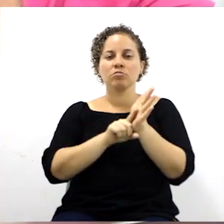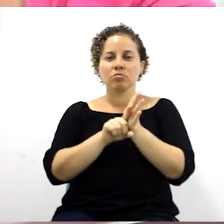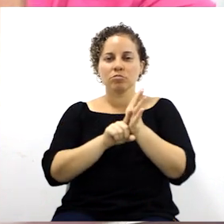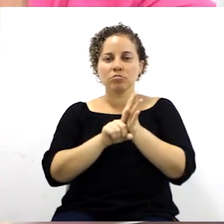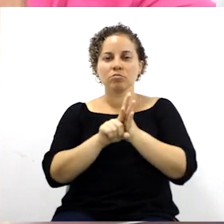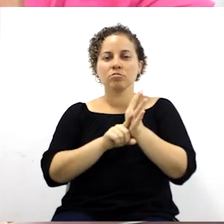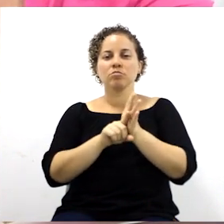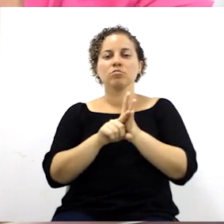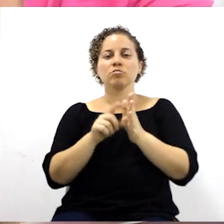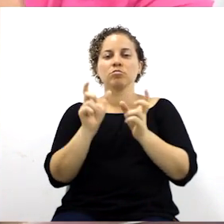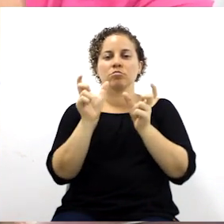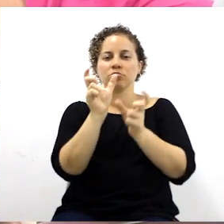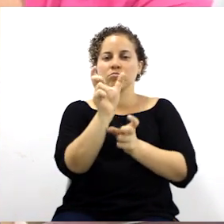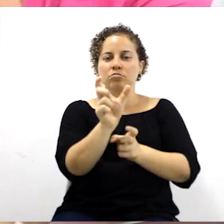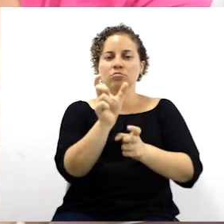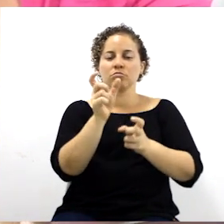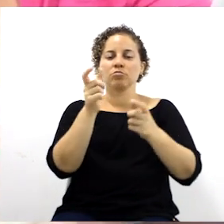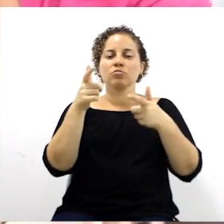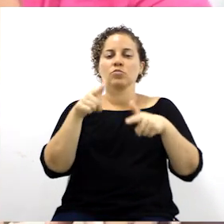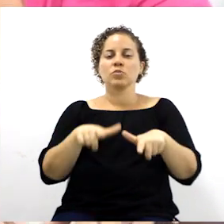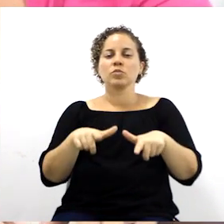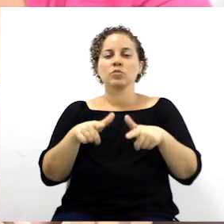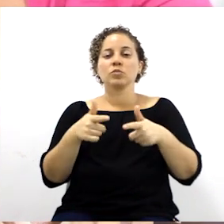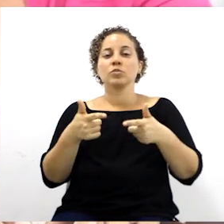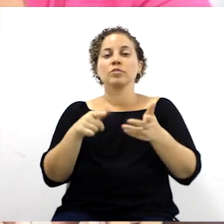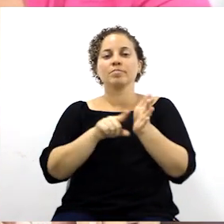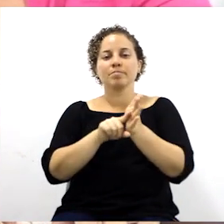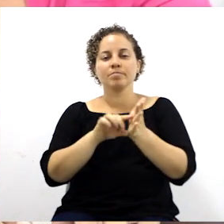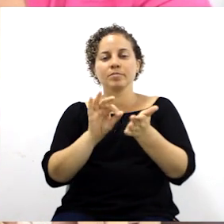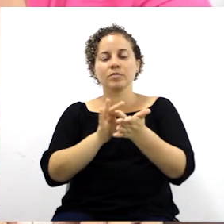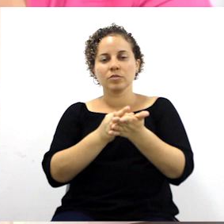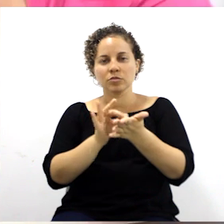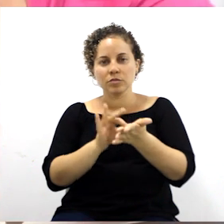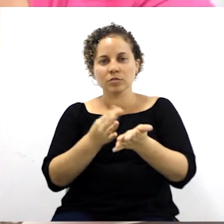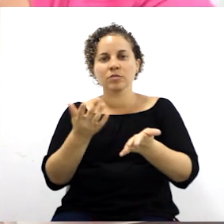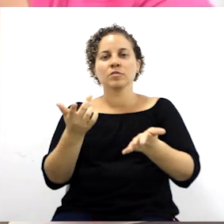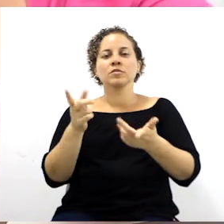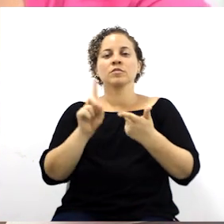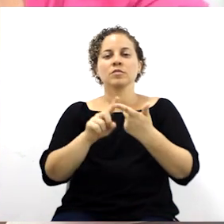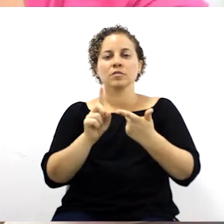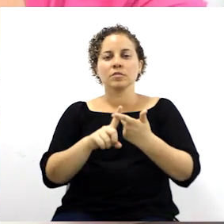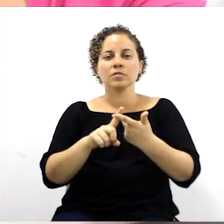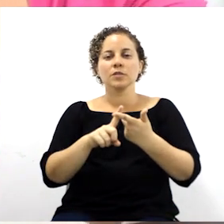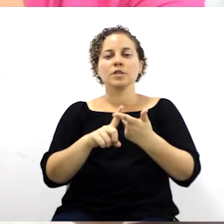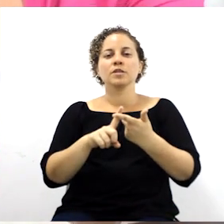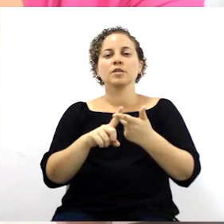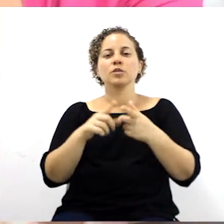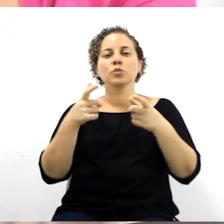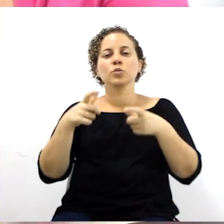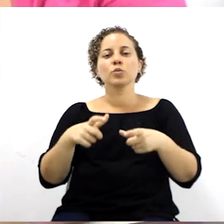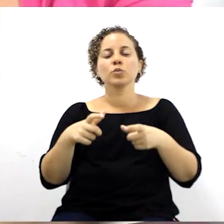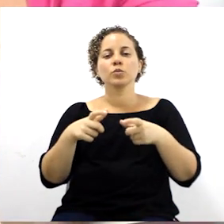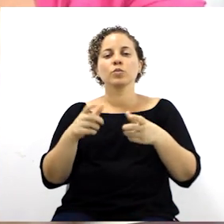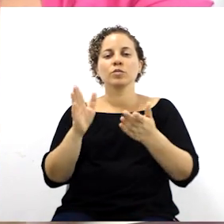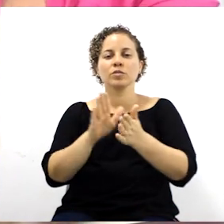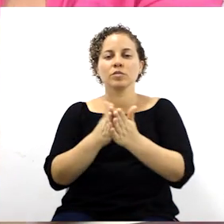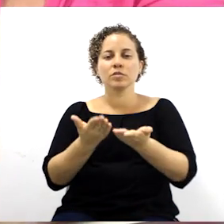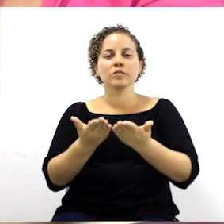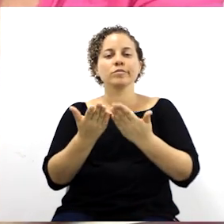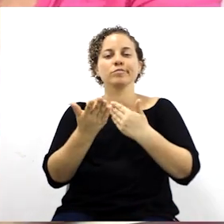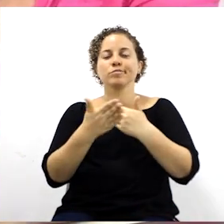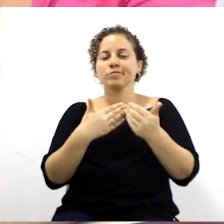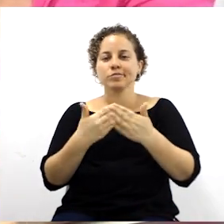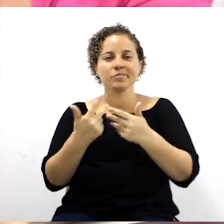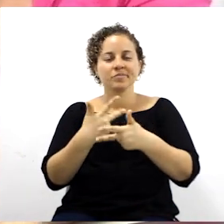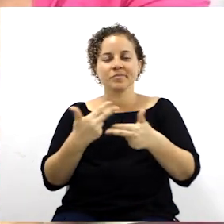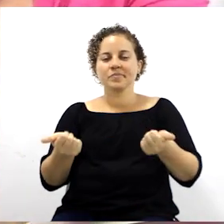e citar sempre a fonte de pesquisa e o site no qual você fez aquela pesquisa. Uma outra atividade dentro da educação